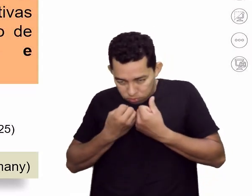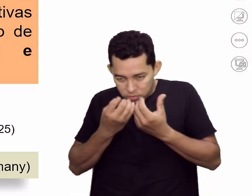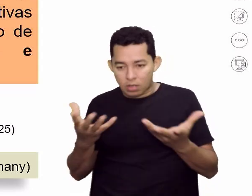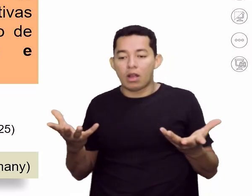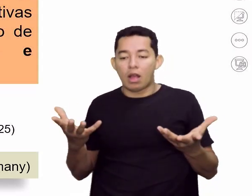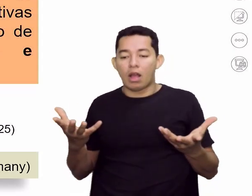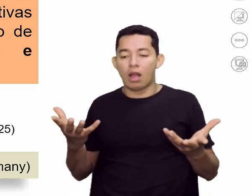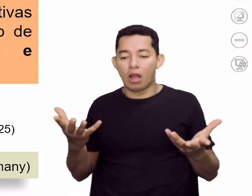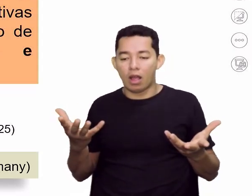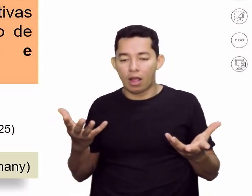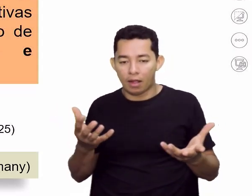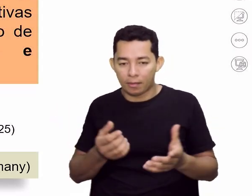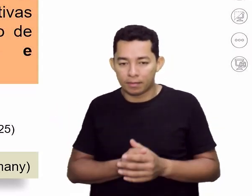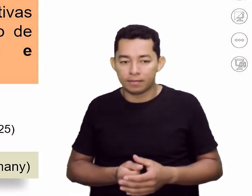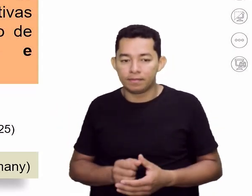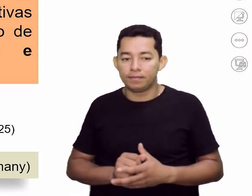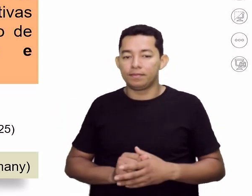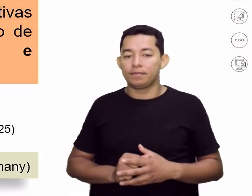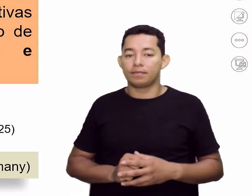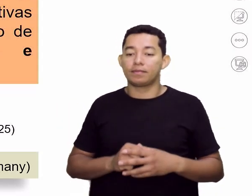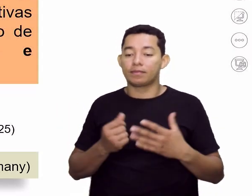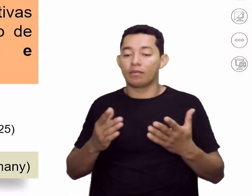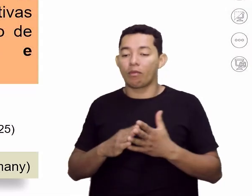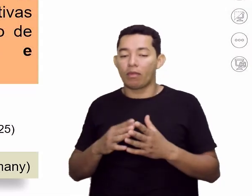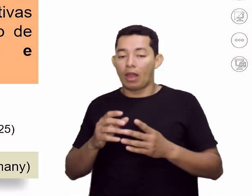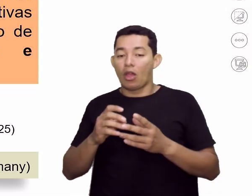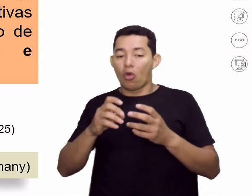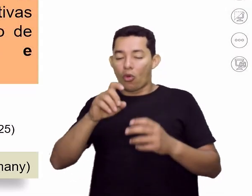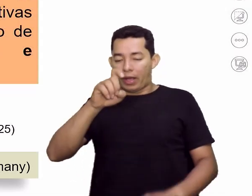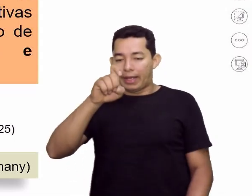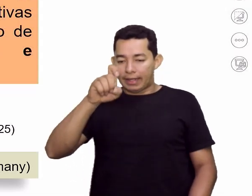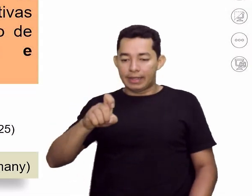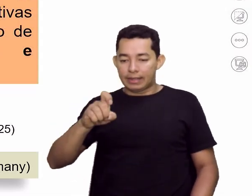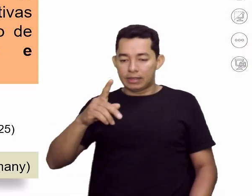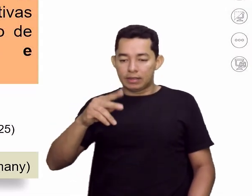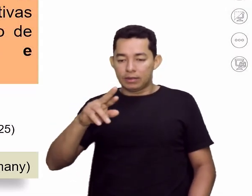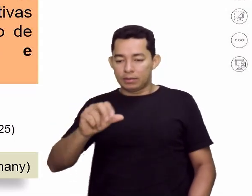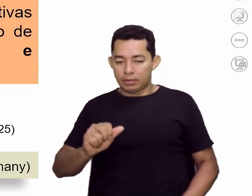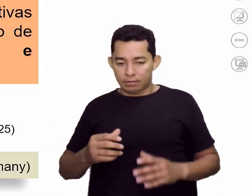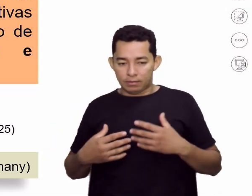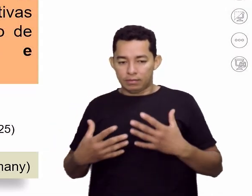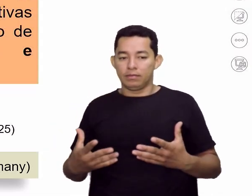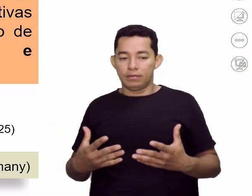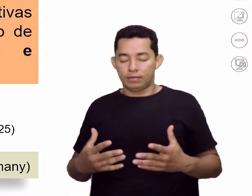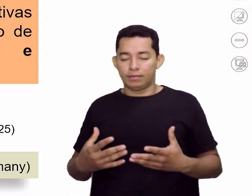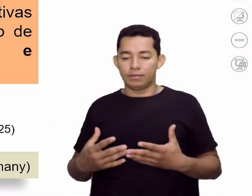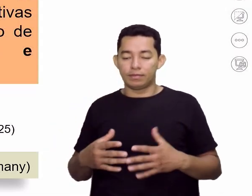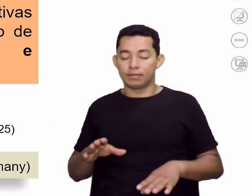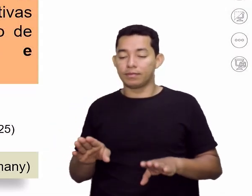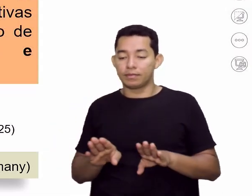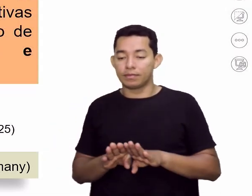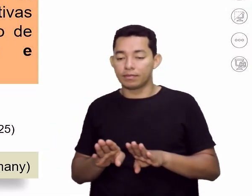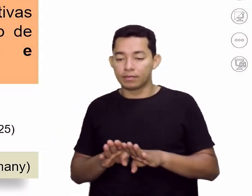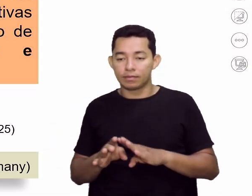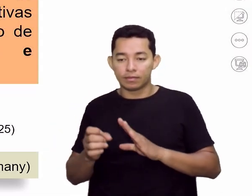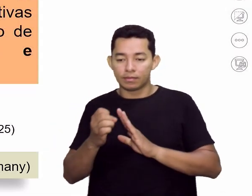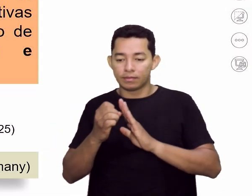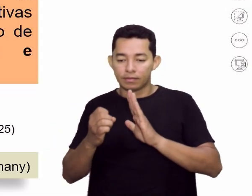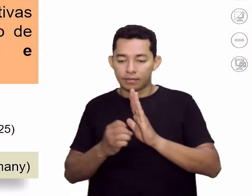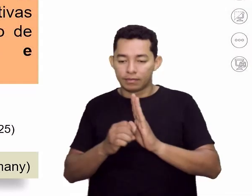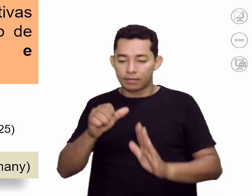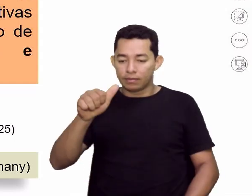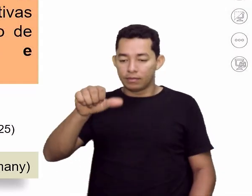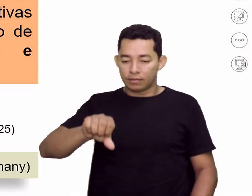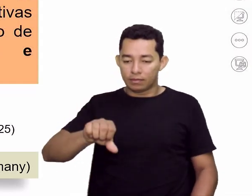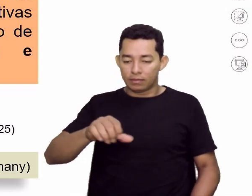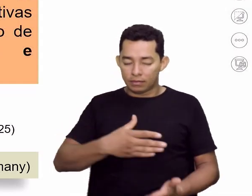né? Ou seja, o expressionismo é uma tendência no fim do século XIX também, né? Mas já no início